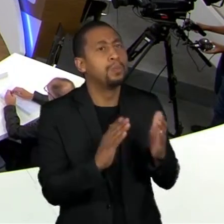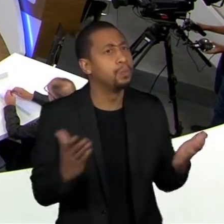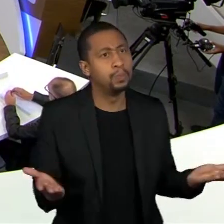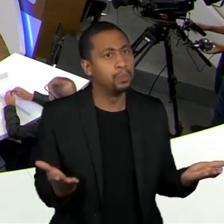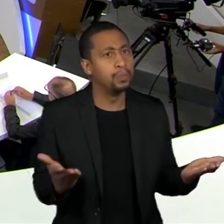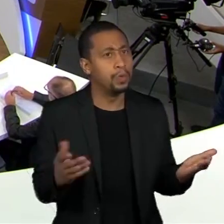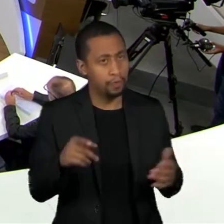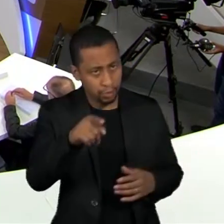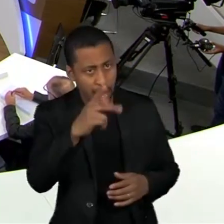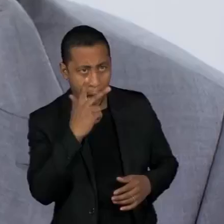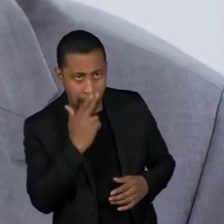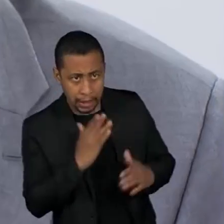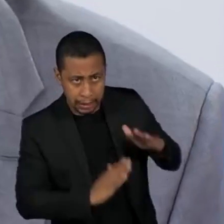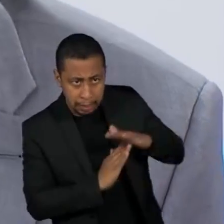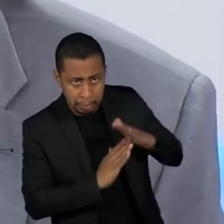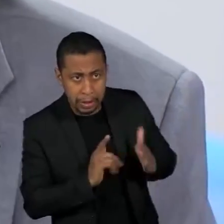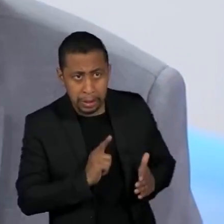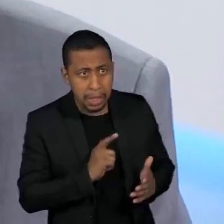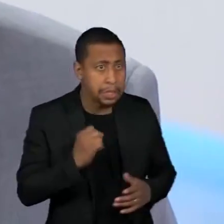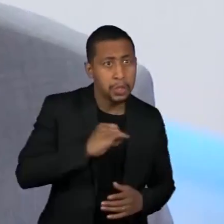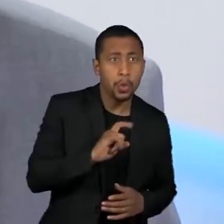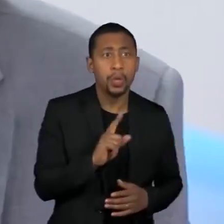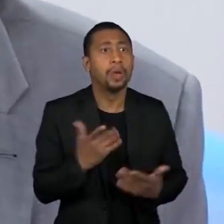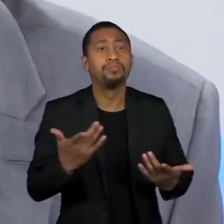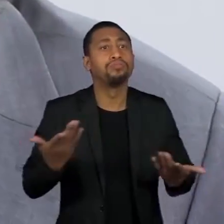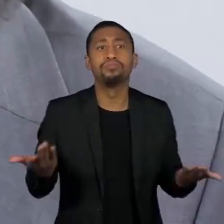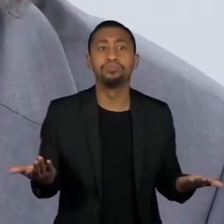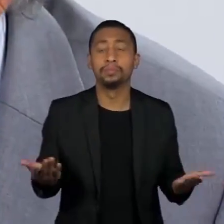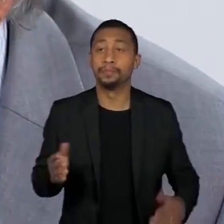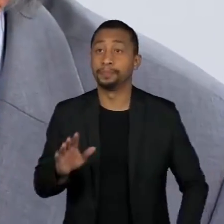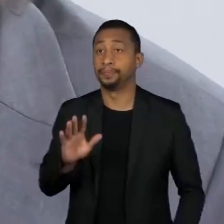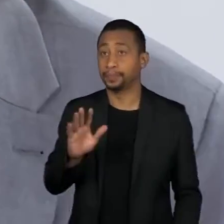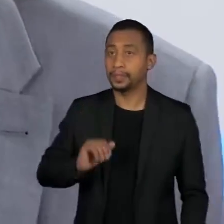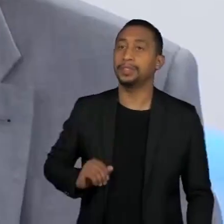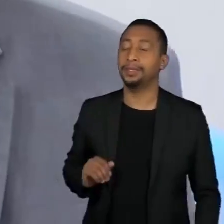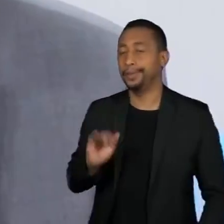coisas tem um limite que não pode ser tratada na televisão